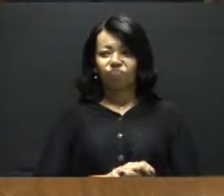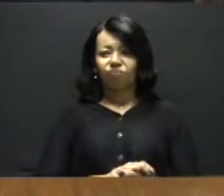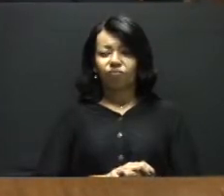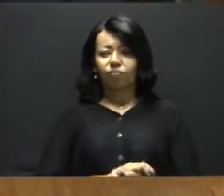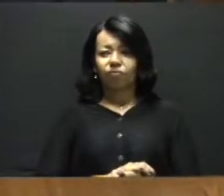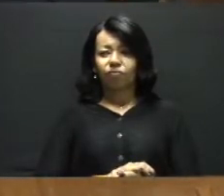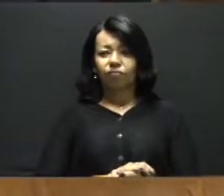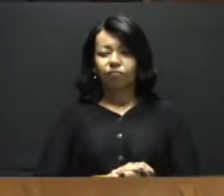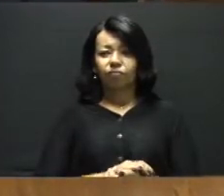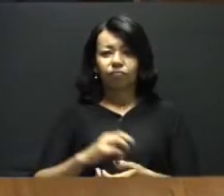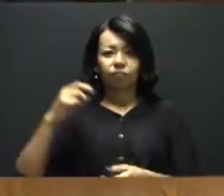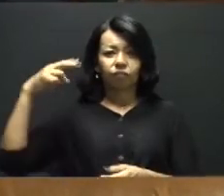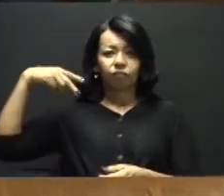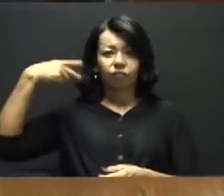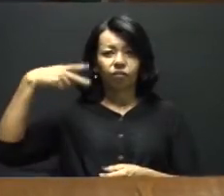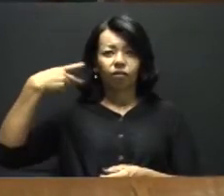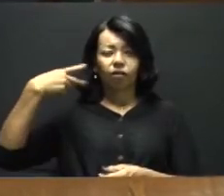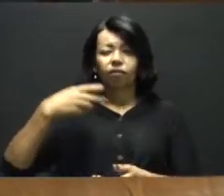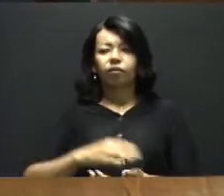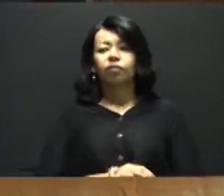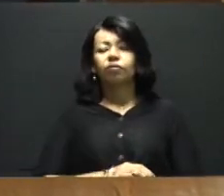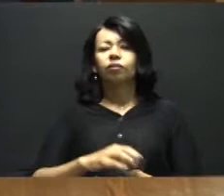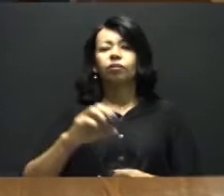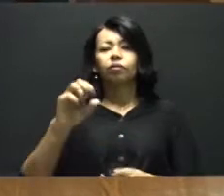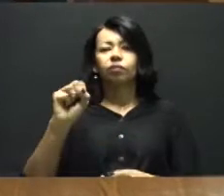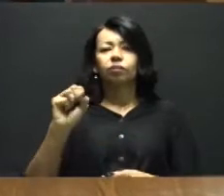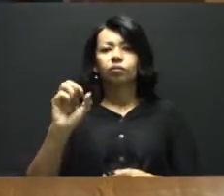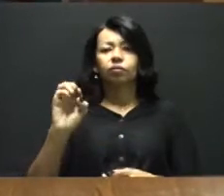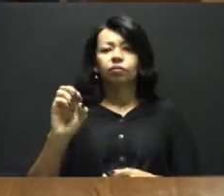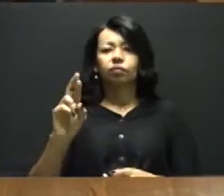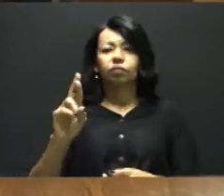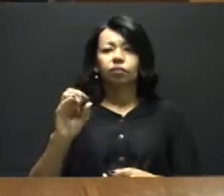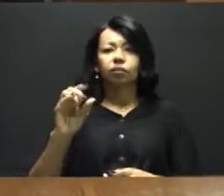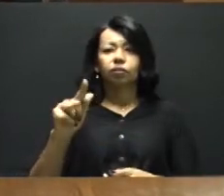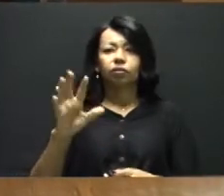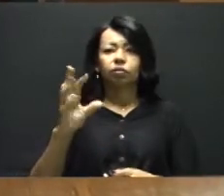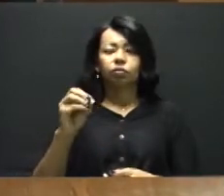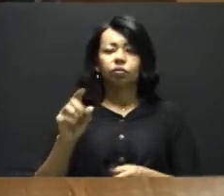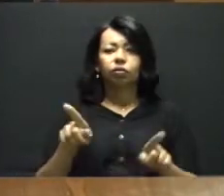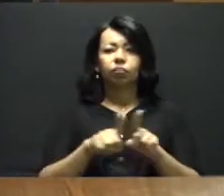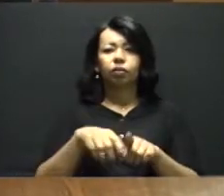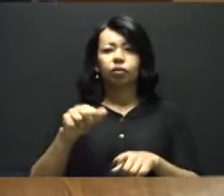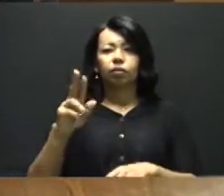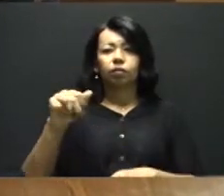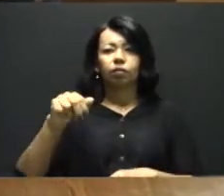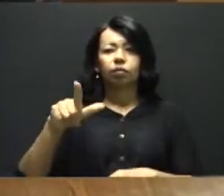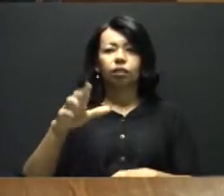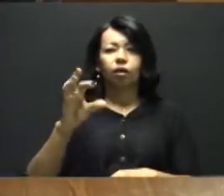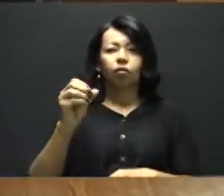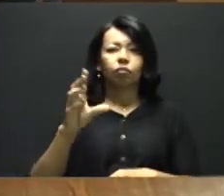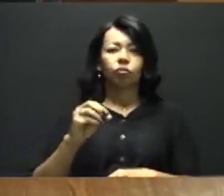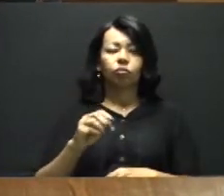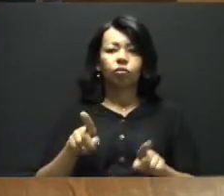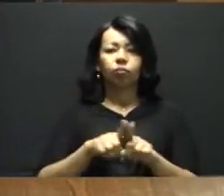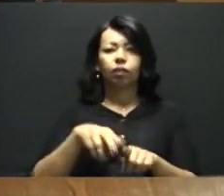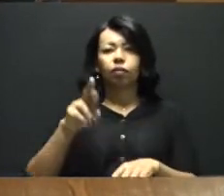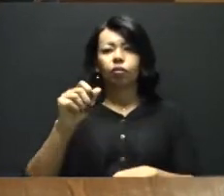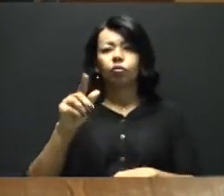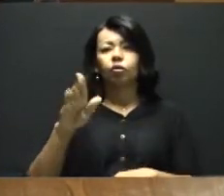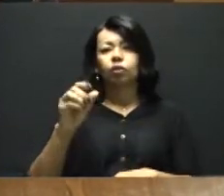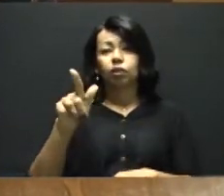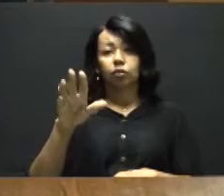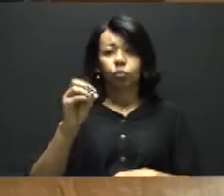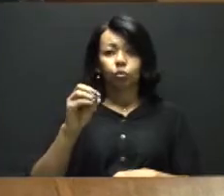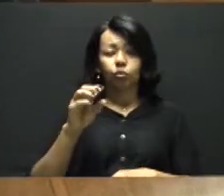os vereadores sérgio sant'anna agnaldo araújo rodrigo alemão